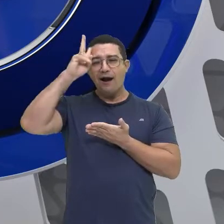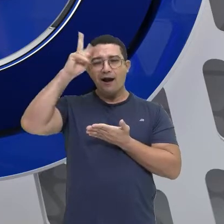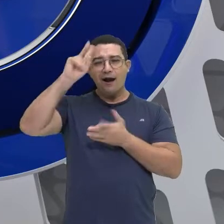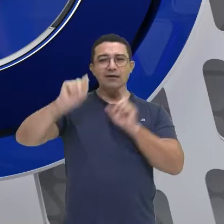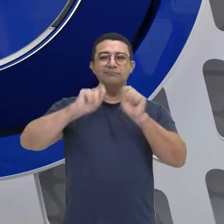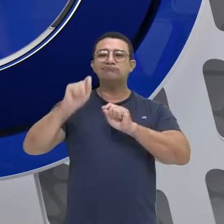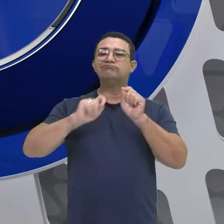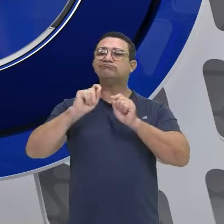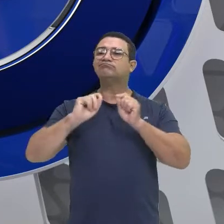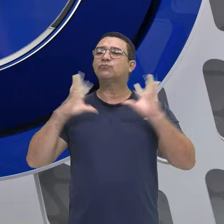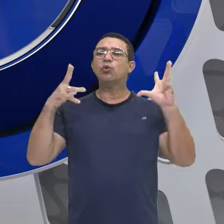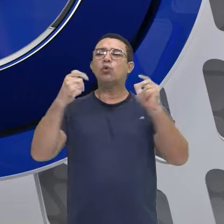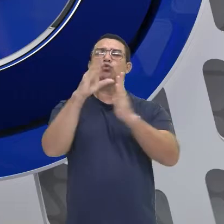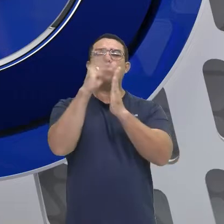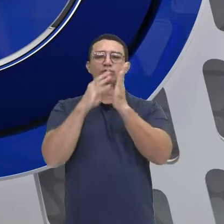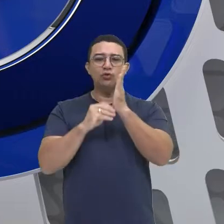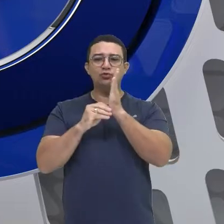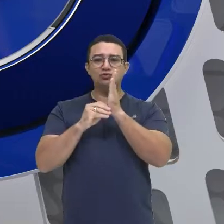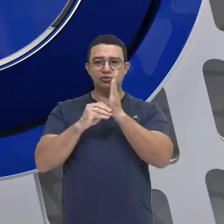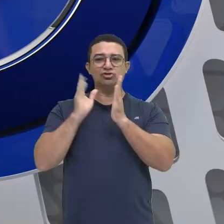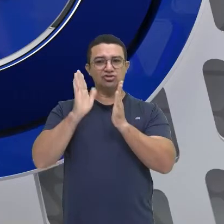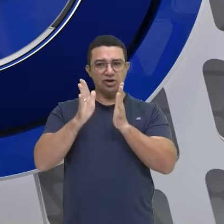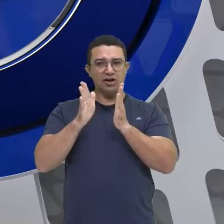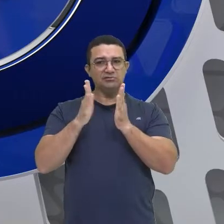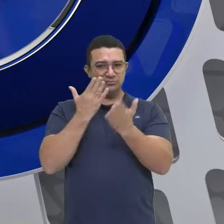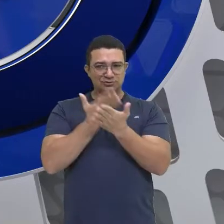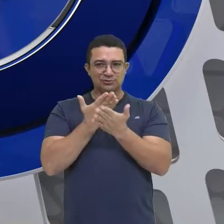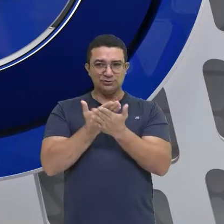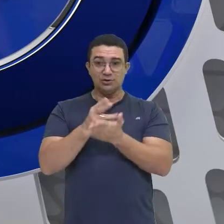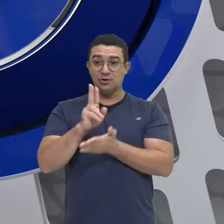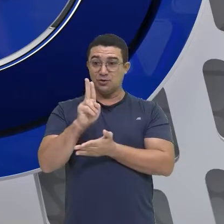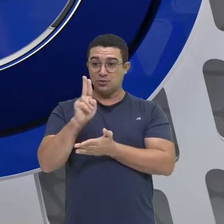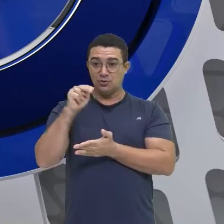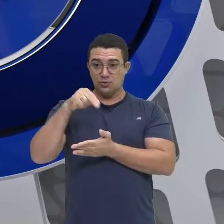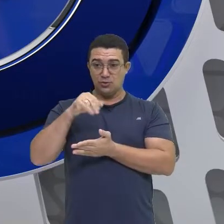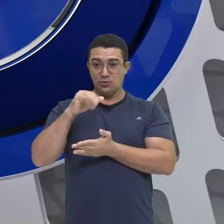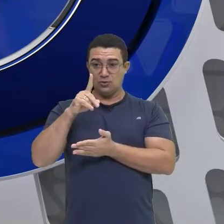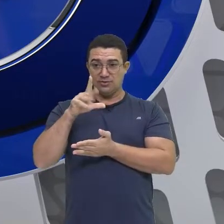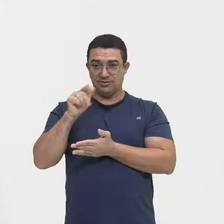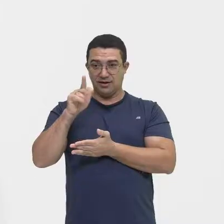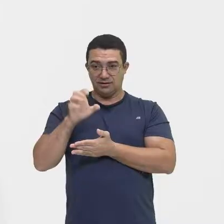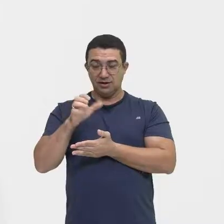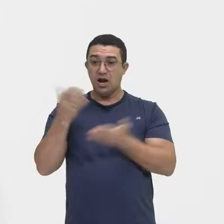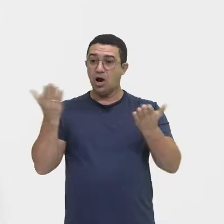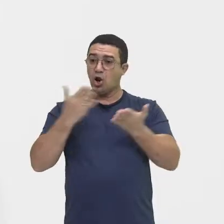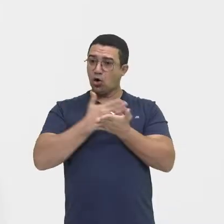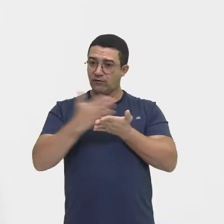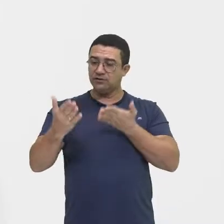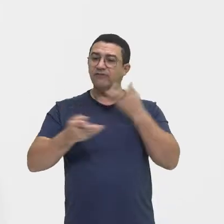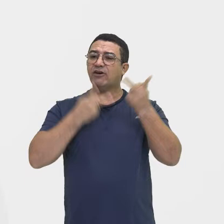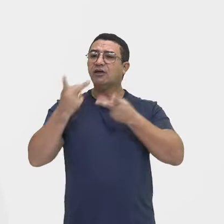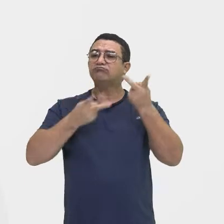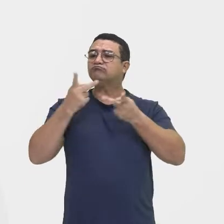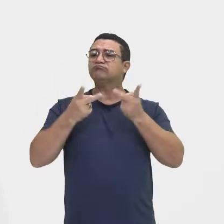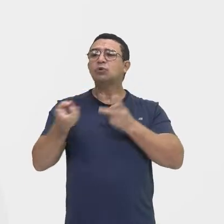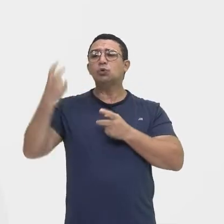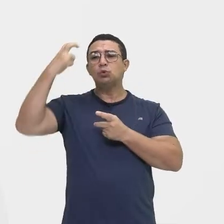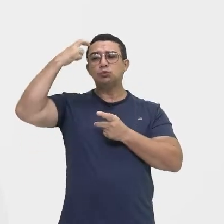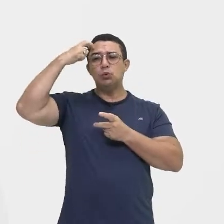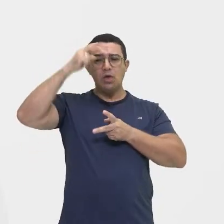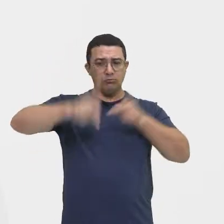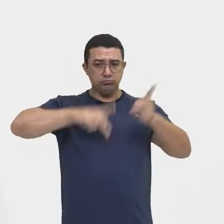todos os conteúdos que nós vimos nesta unidade. Então, vou começar conversando sobre a cultura popular. A cultura popular é uma forma